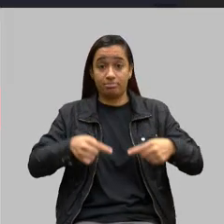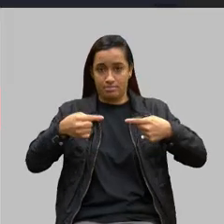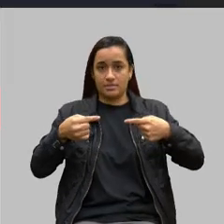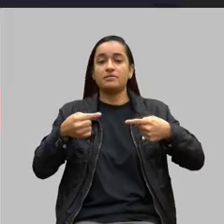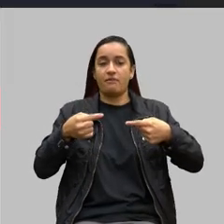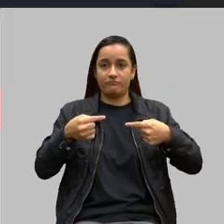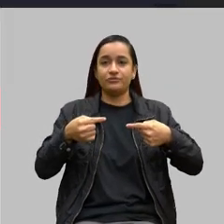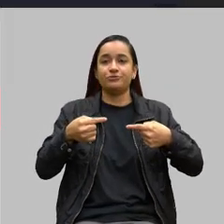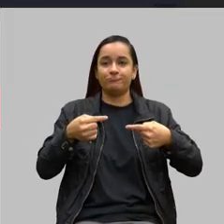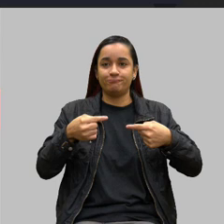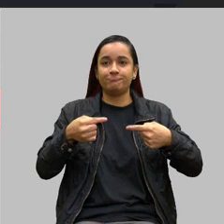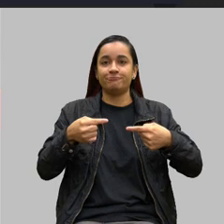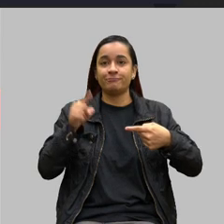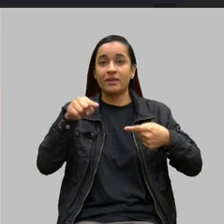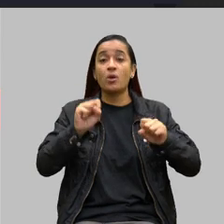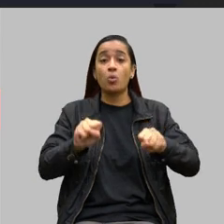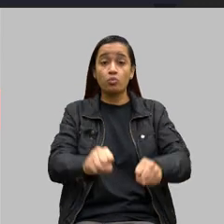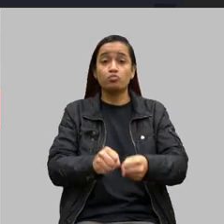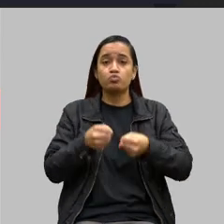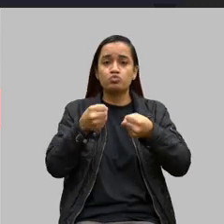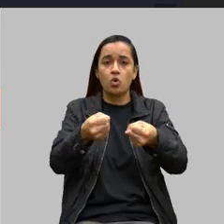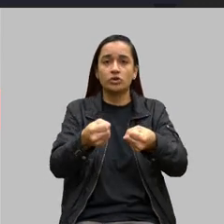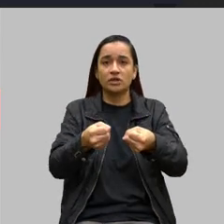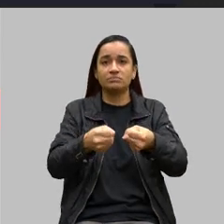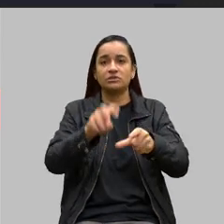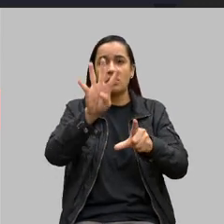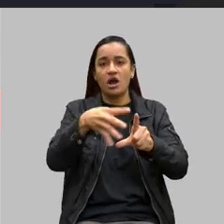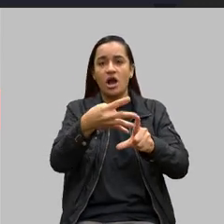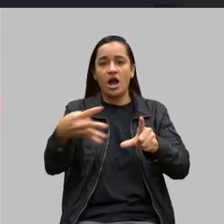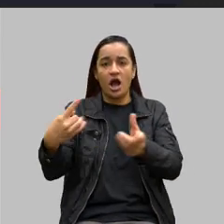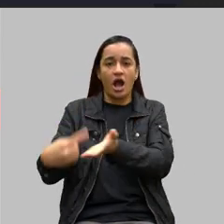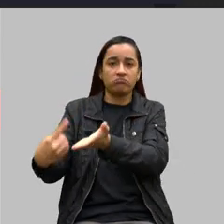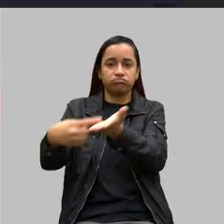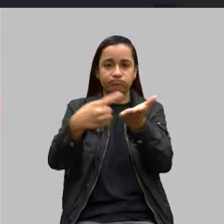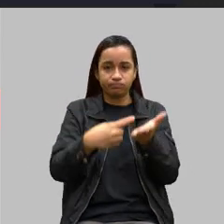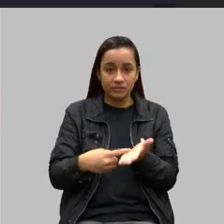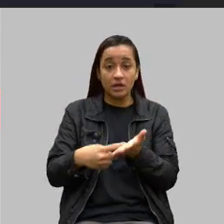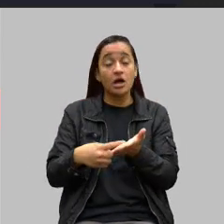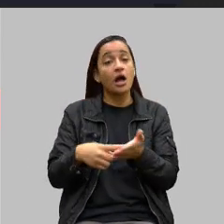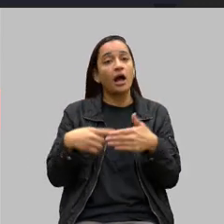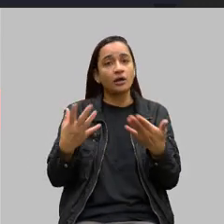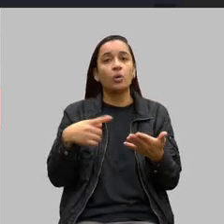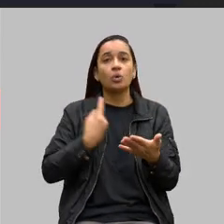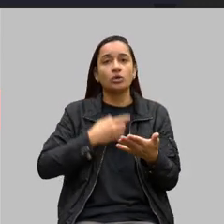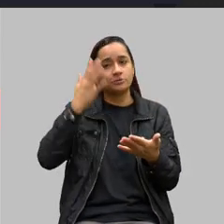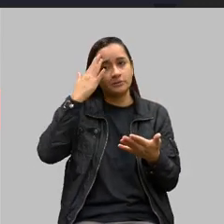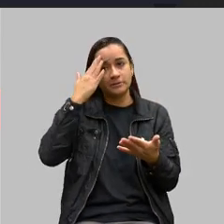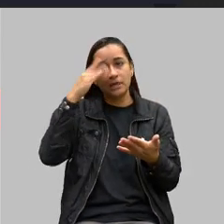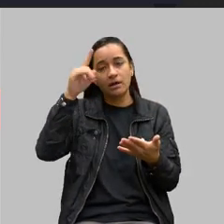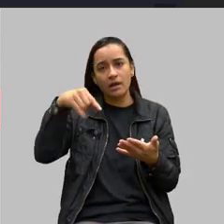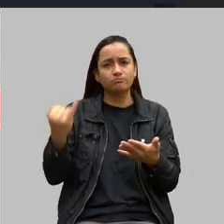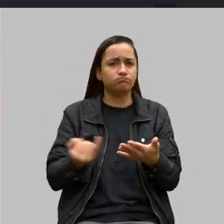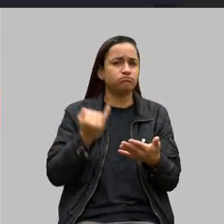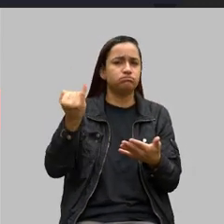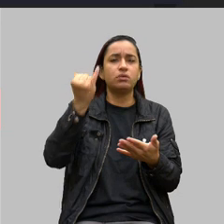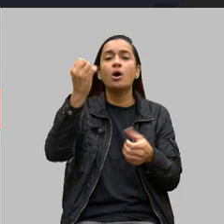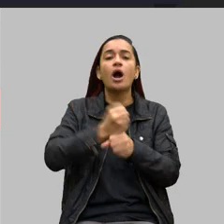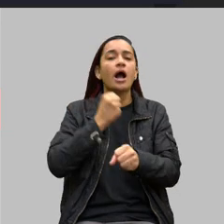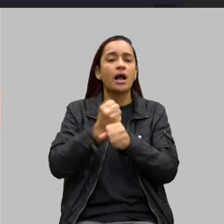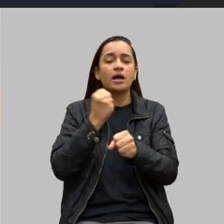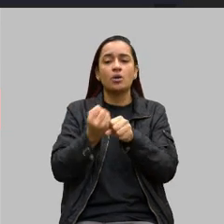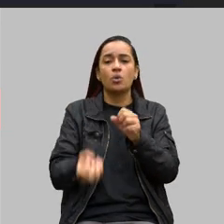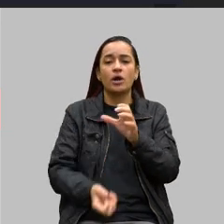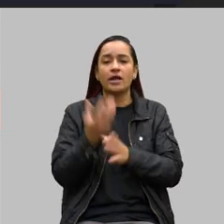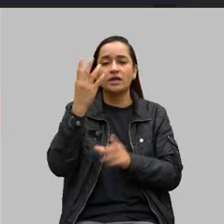é o fortalecimento da agenda de concessões e parcerias torna-se n premente fundamental a criação da nossa agência